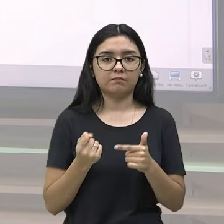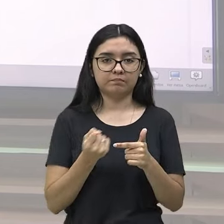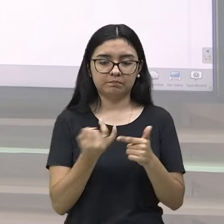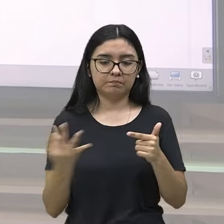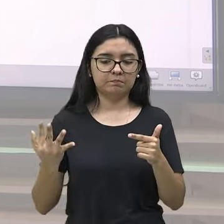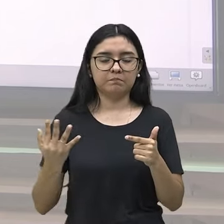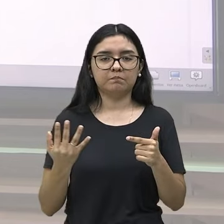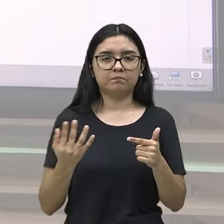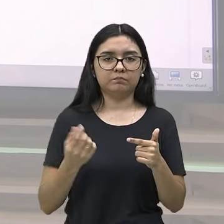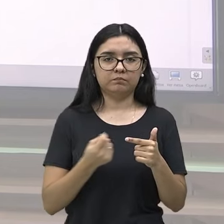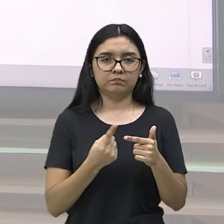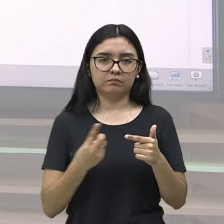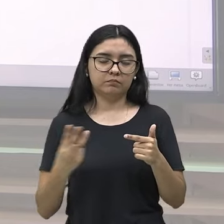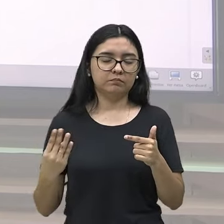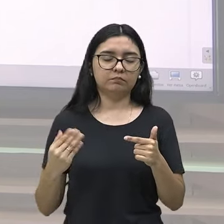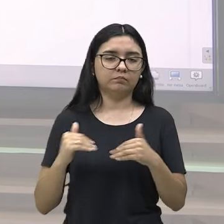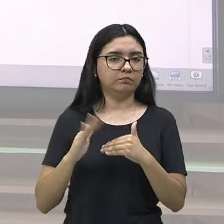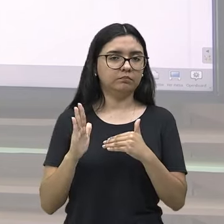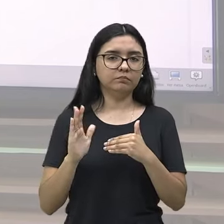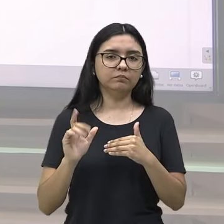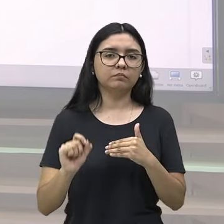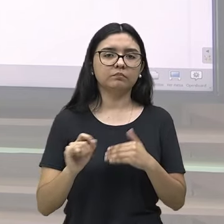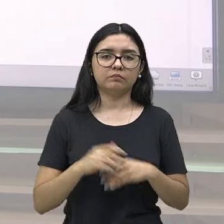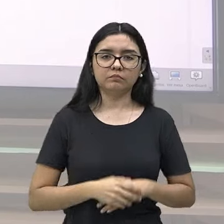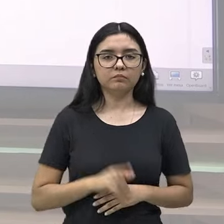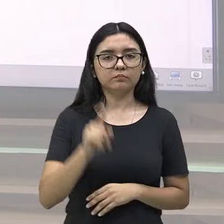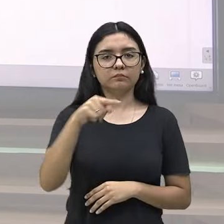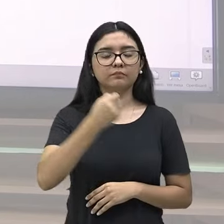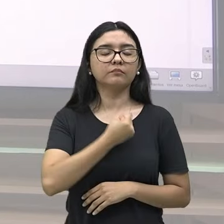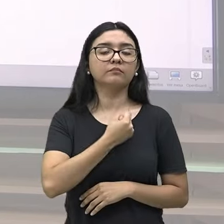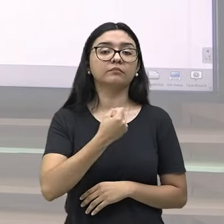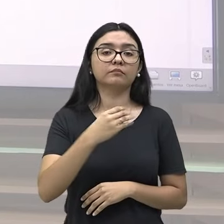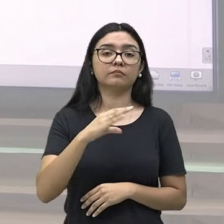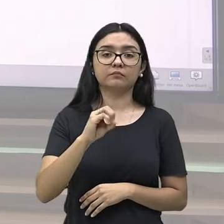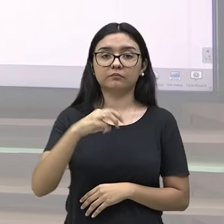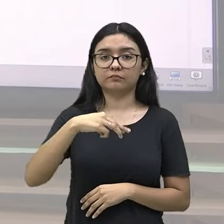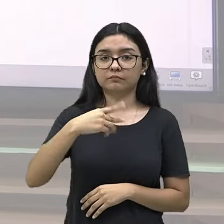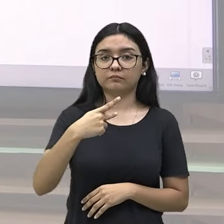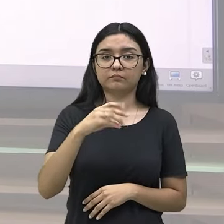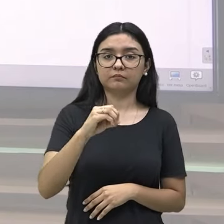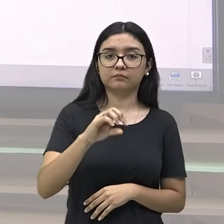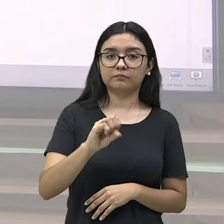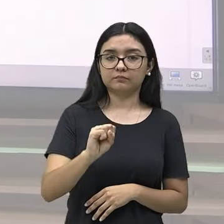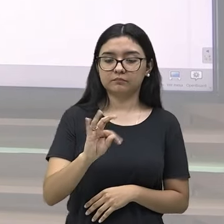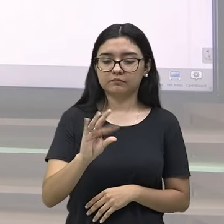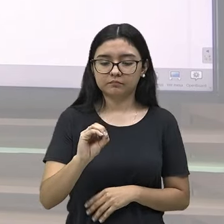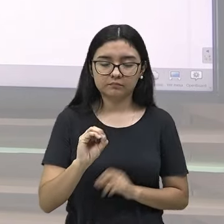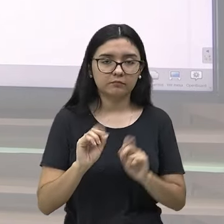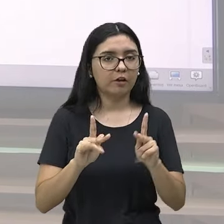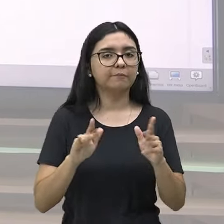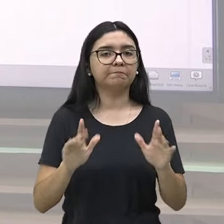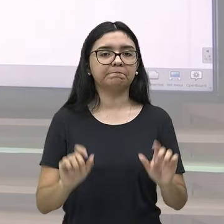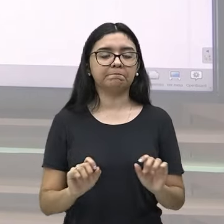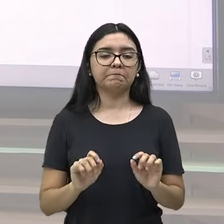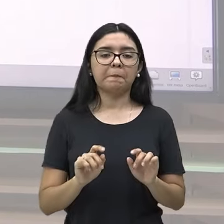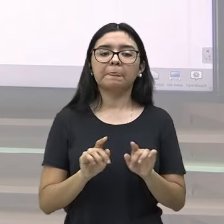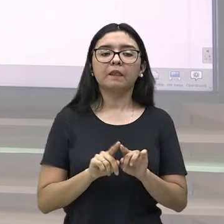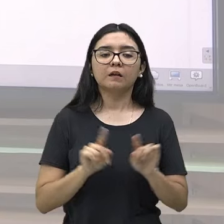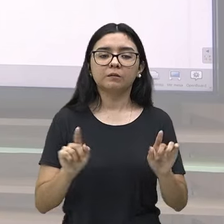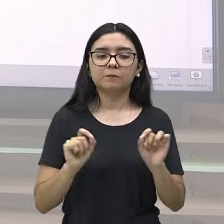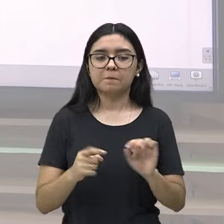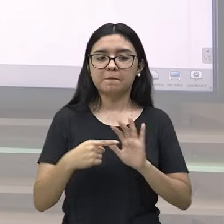de 2 divisores, nós vamos estar tratando de um número composto. Tudo bem? Então, vamos ver aqui